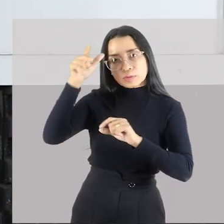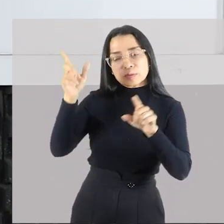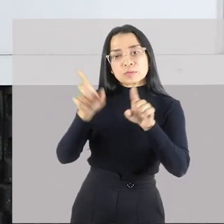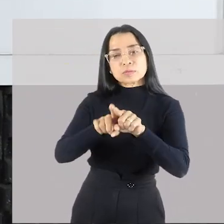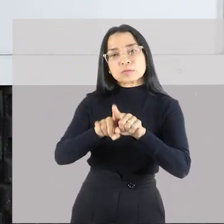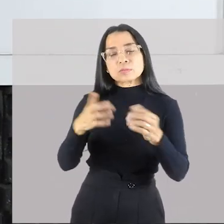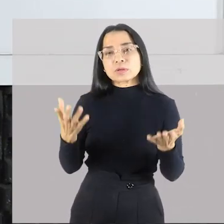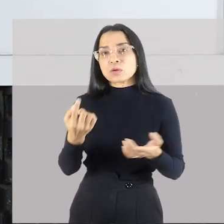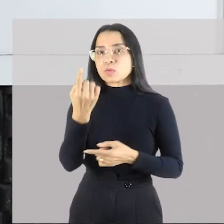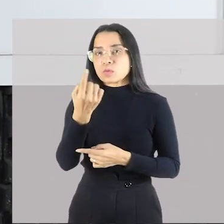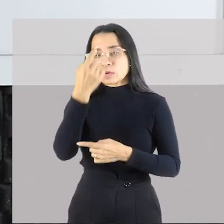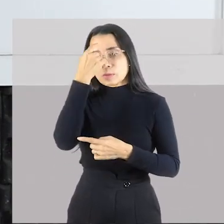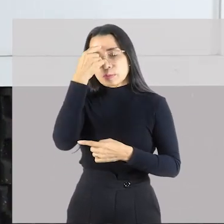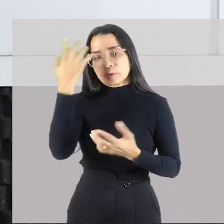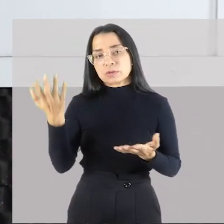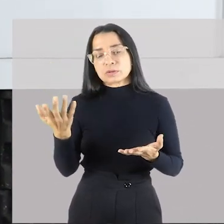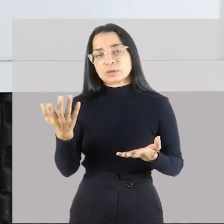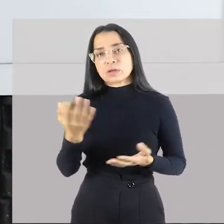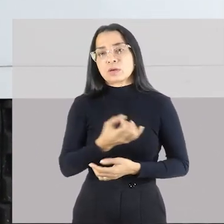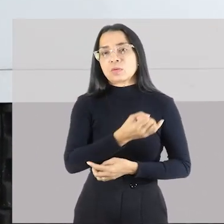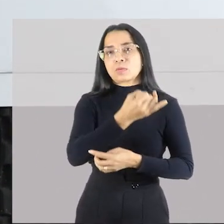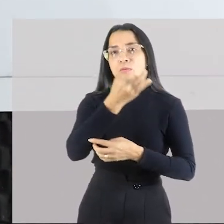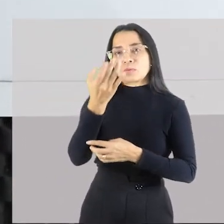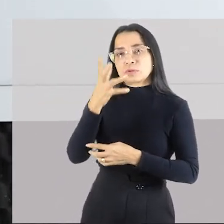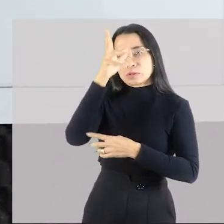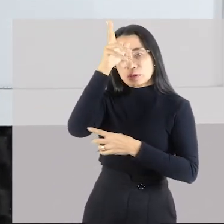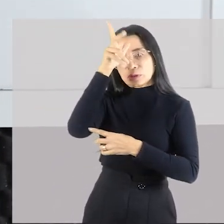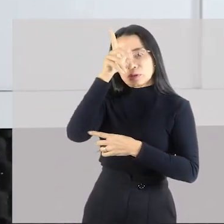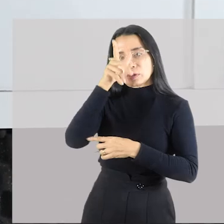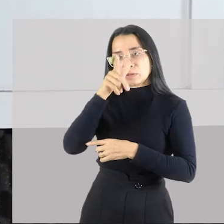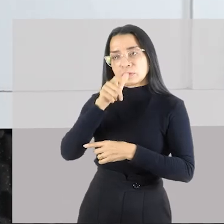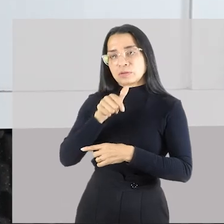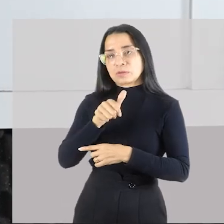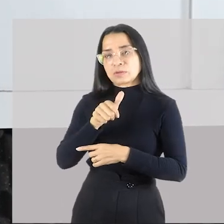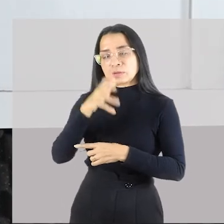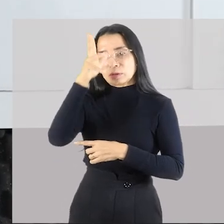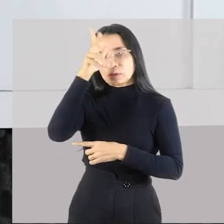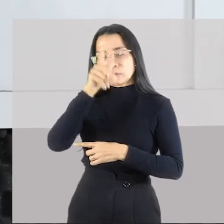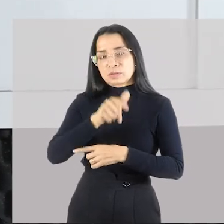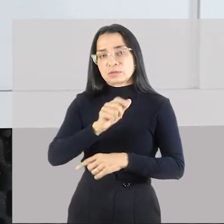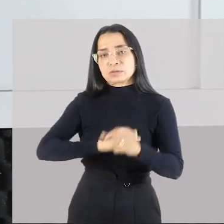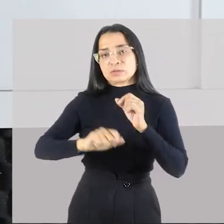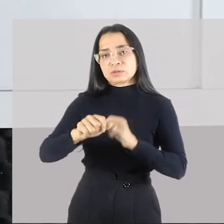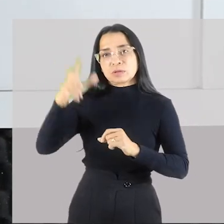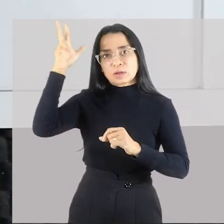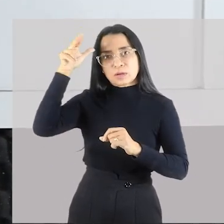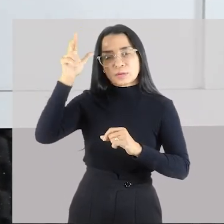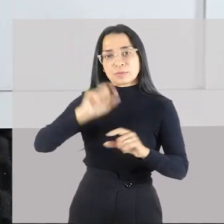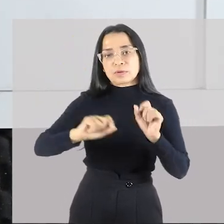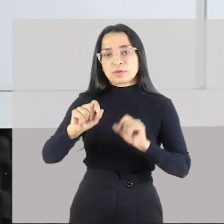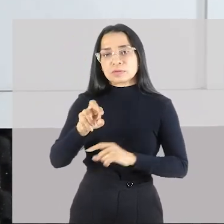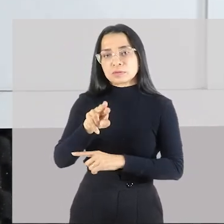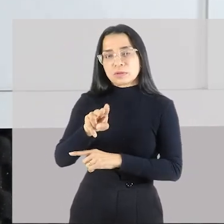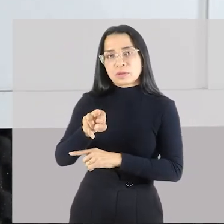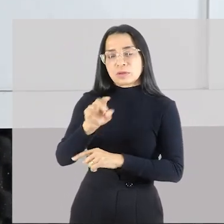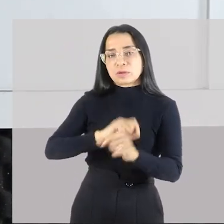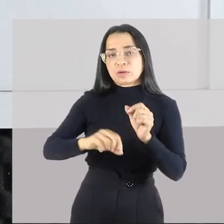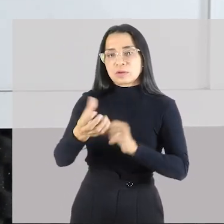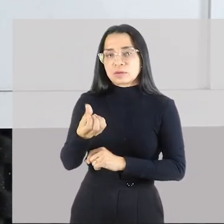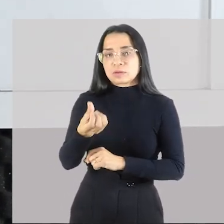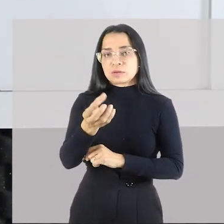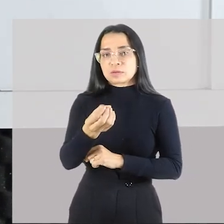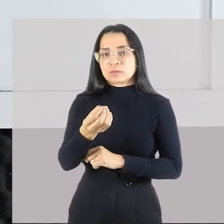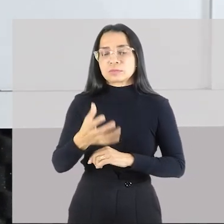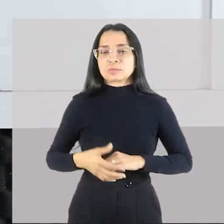a quantidade de galinhas, mais a quantidade de coelhos, ou, desculpa, de cavalos, é igual a